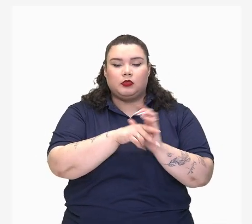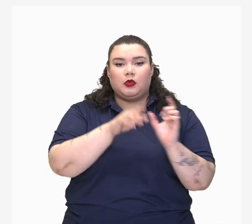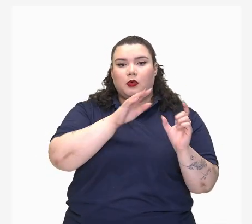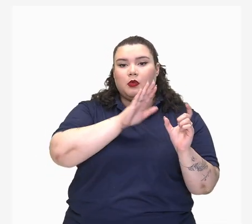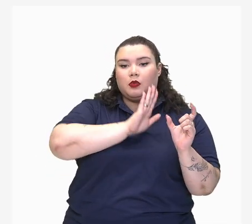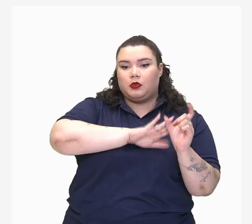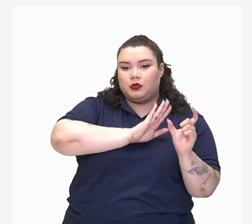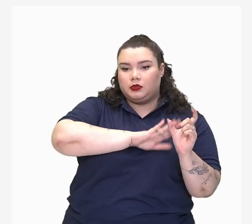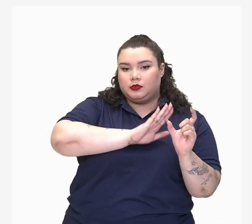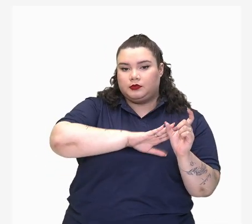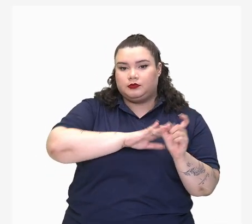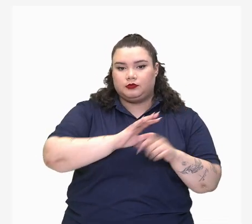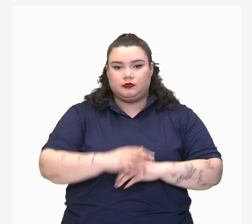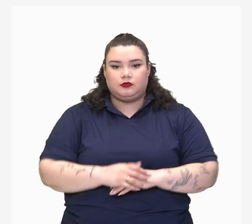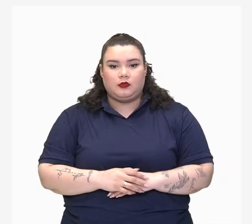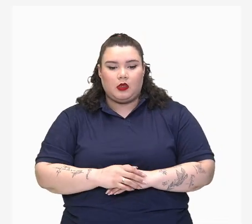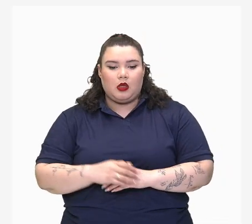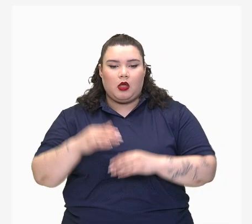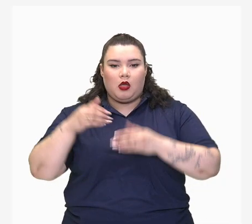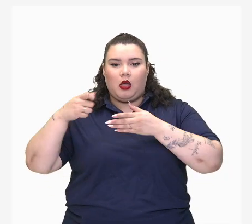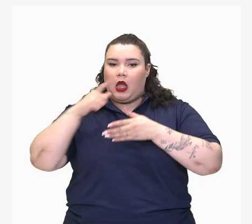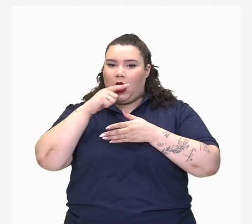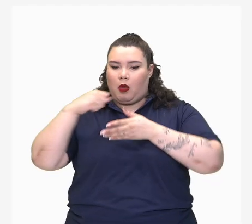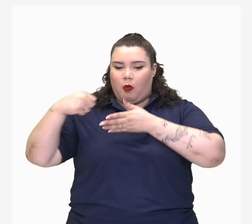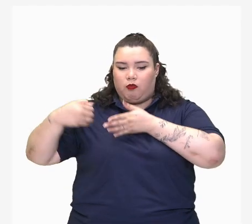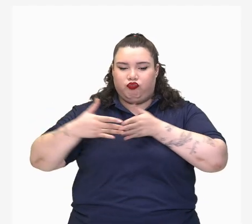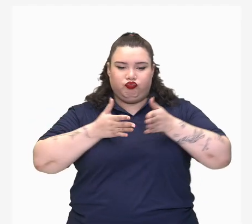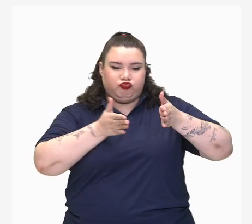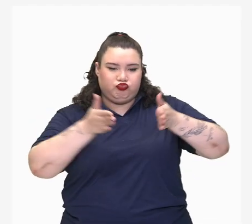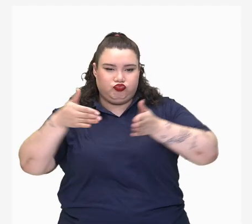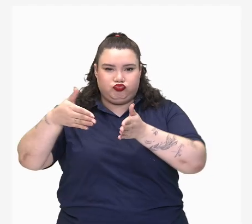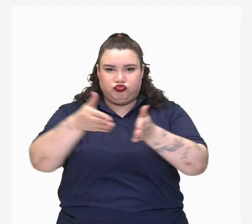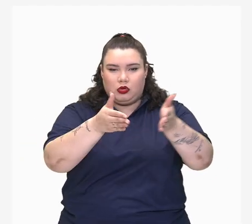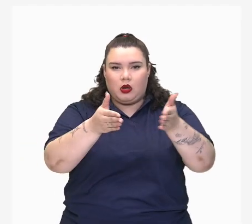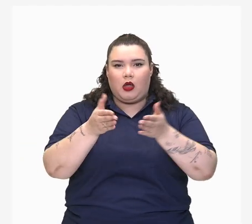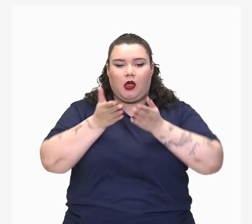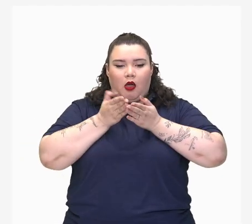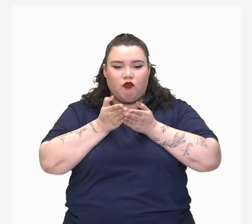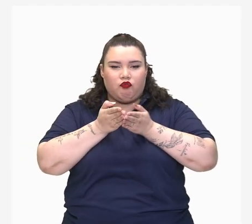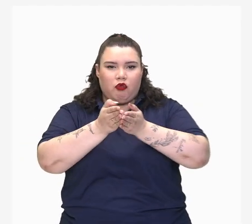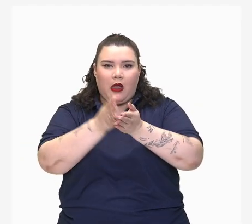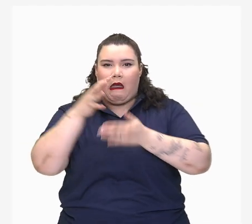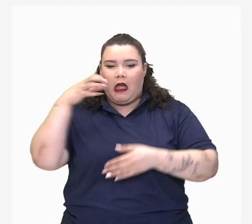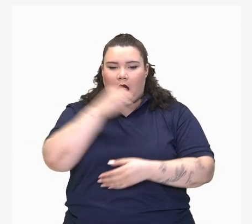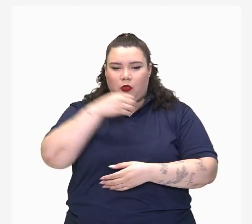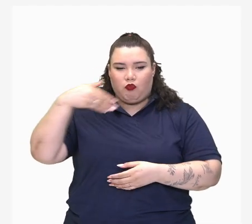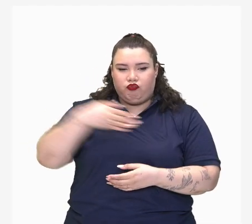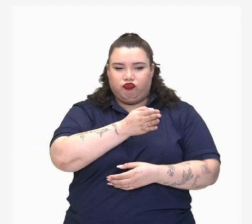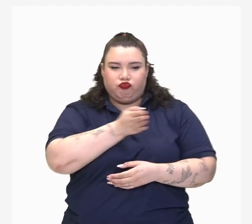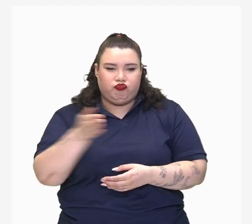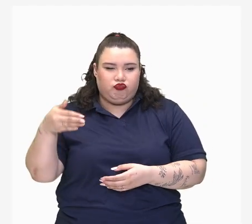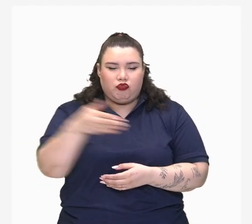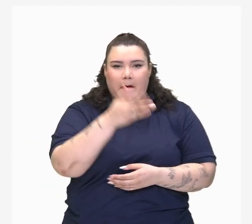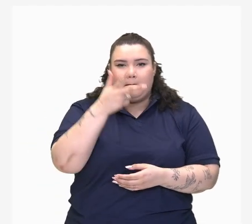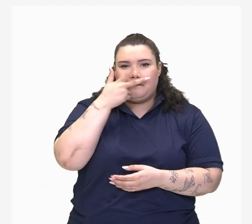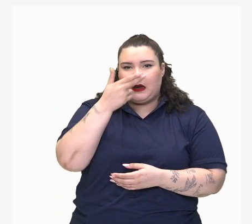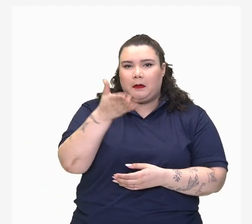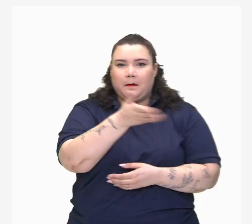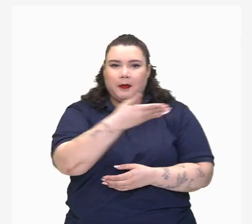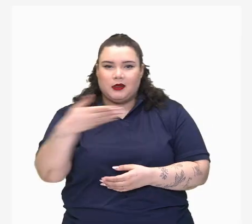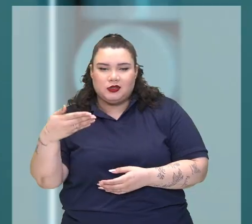conotativo. A canoa cortava o rio como um peixe ágil. Olha